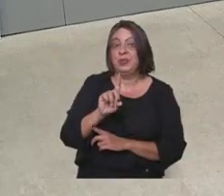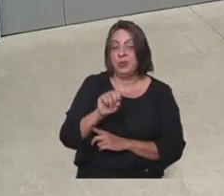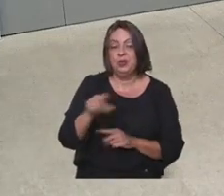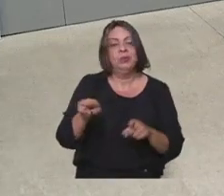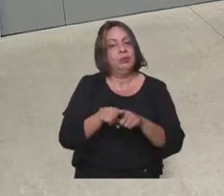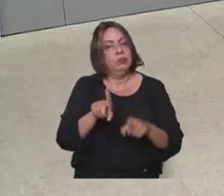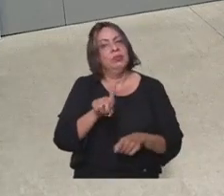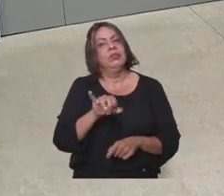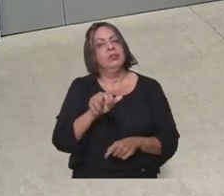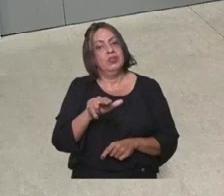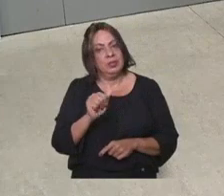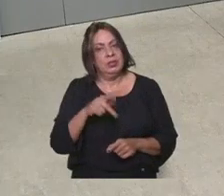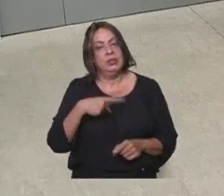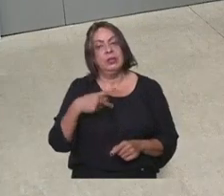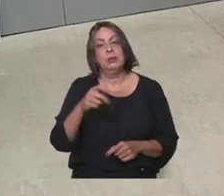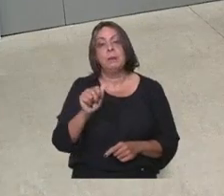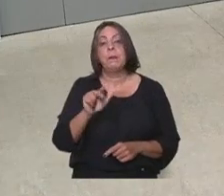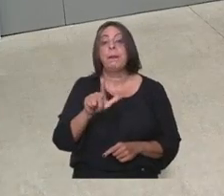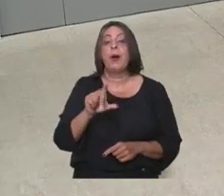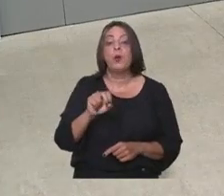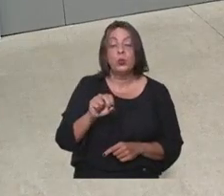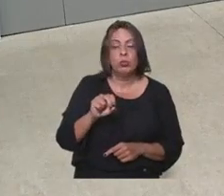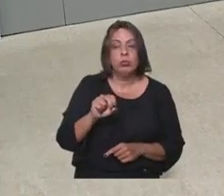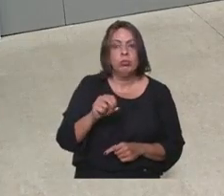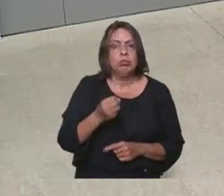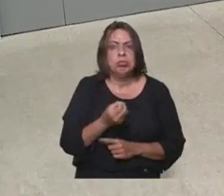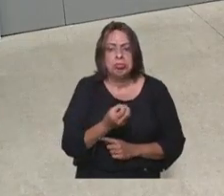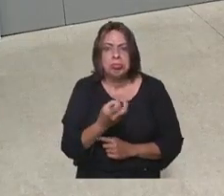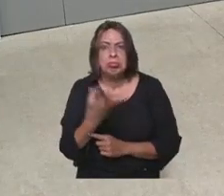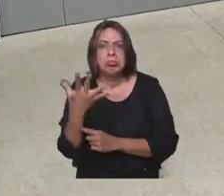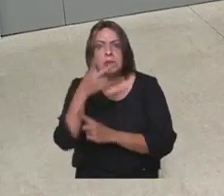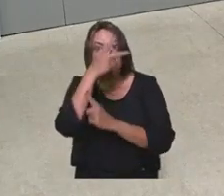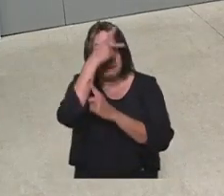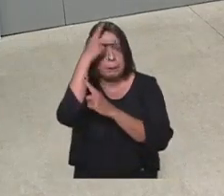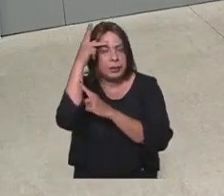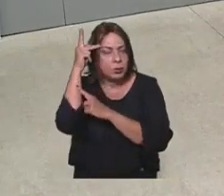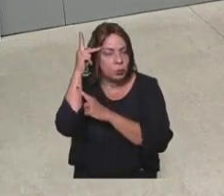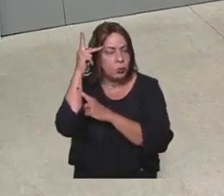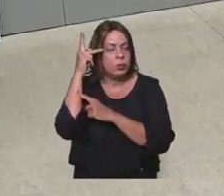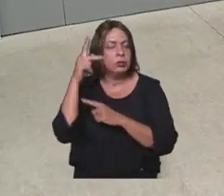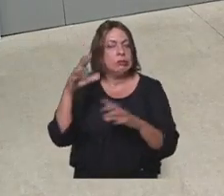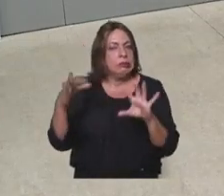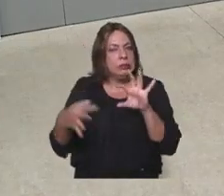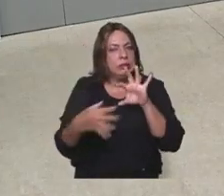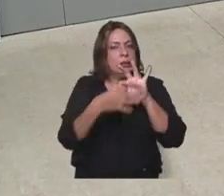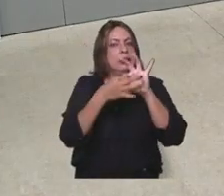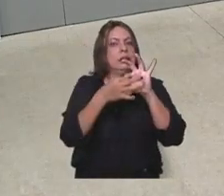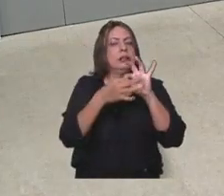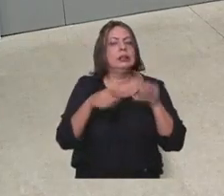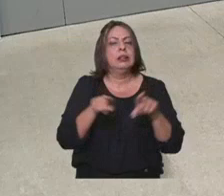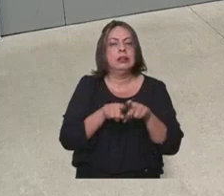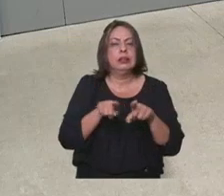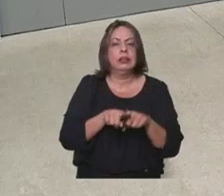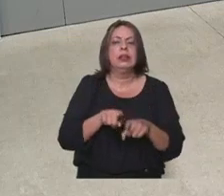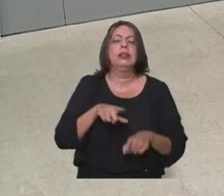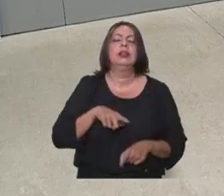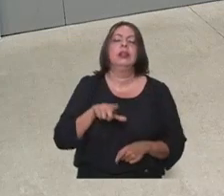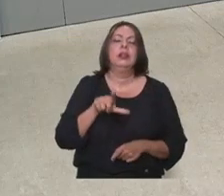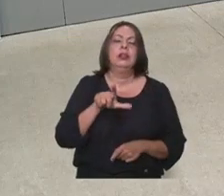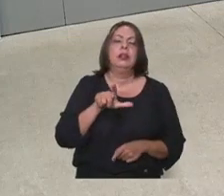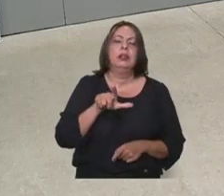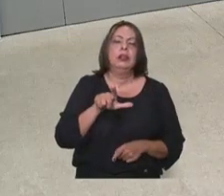Diana, Paulo Marcos. Olha só, muita gente. O Paulo é do Parque dos Faróis. Tem também Elisa Augusto